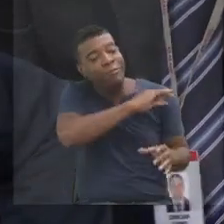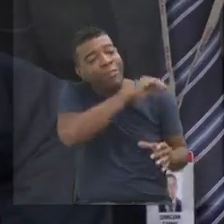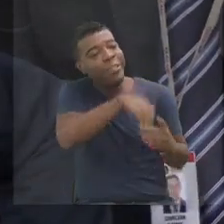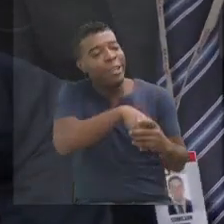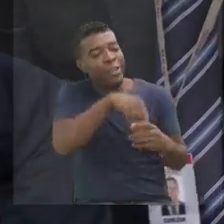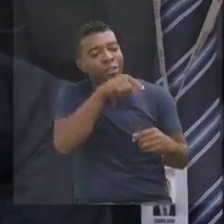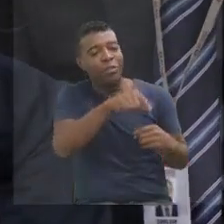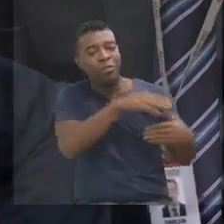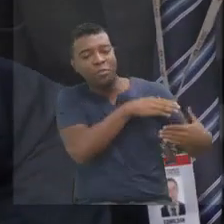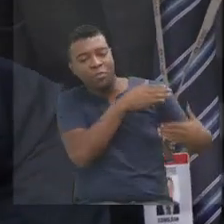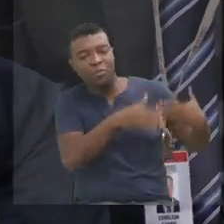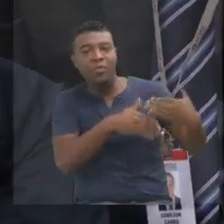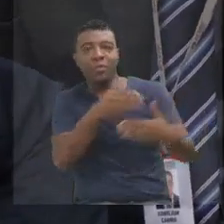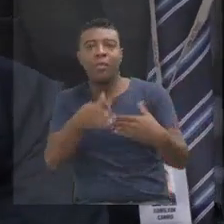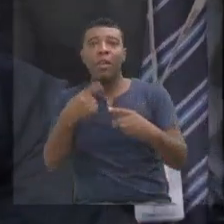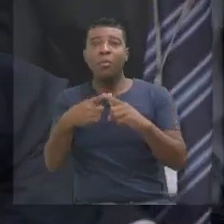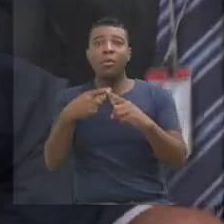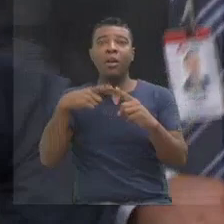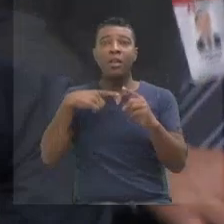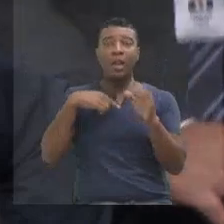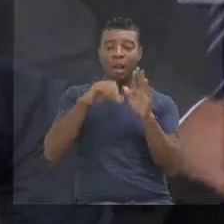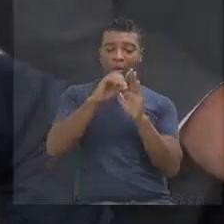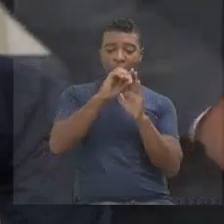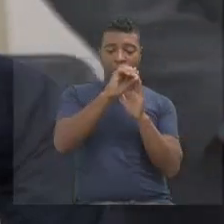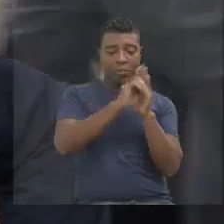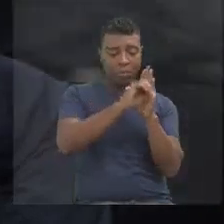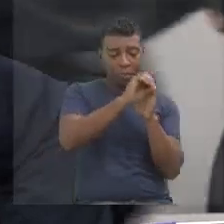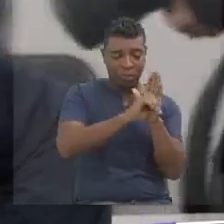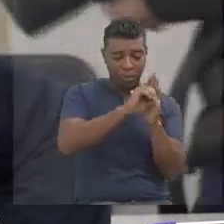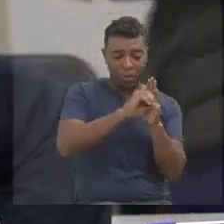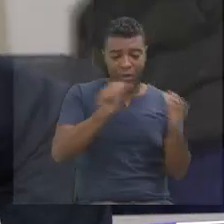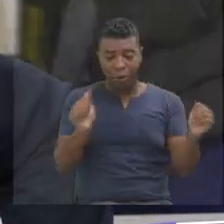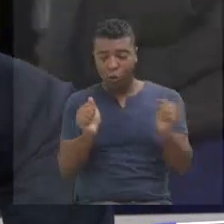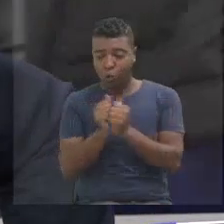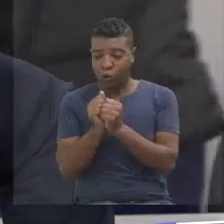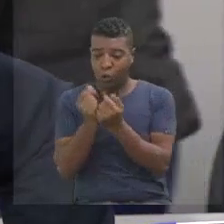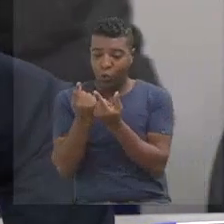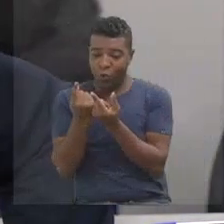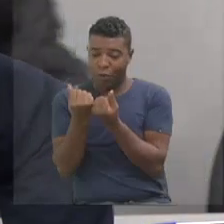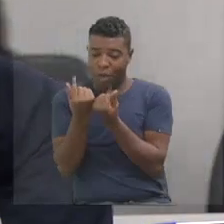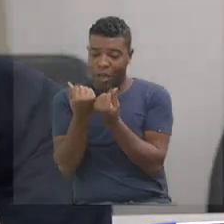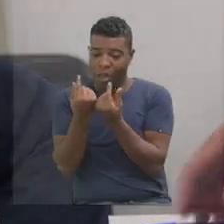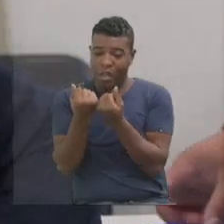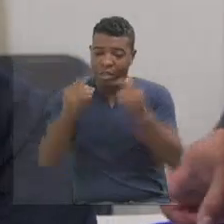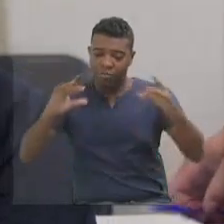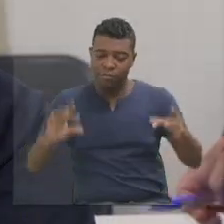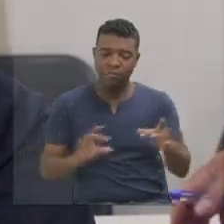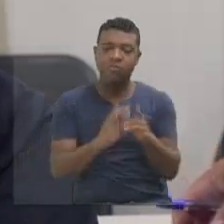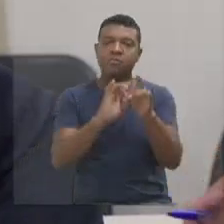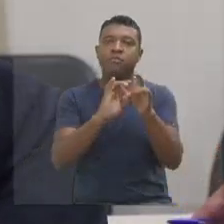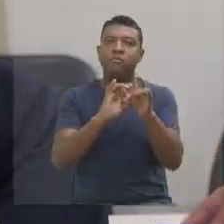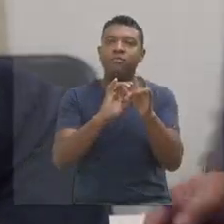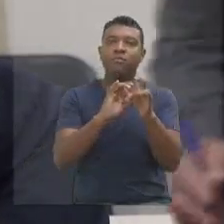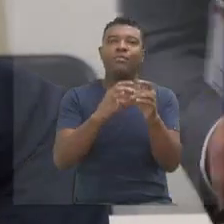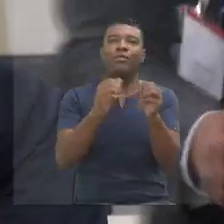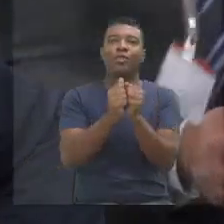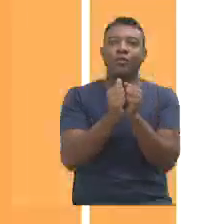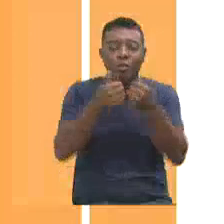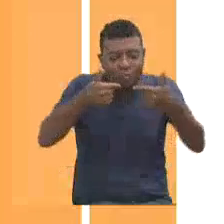o orçamentário financeiro atrelado né quando a gente coloca as barras